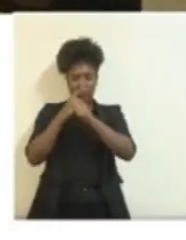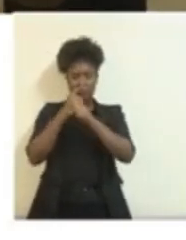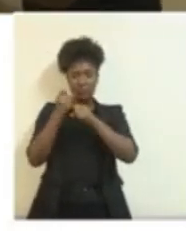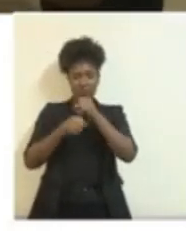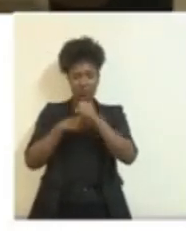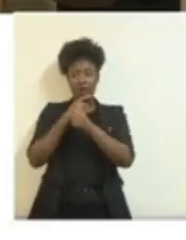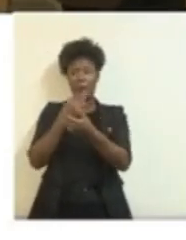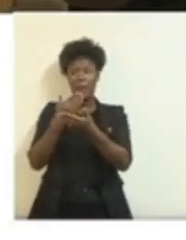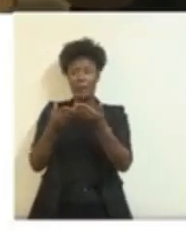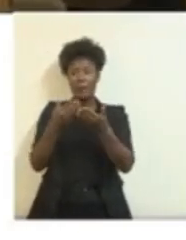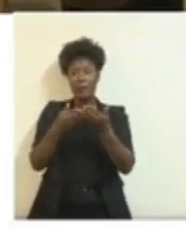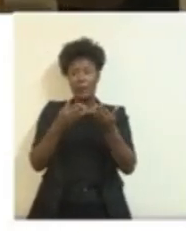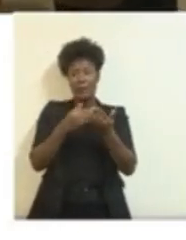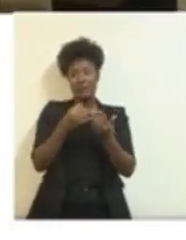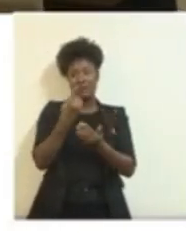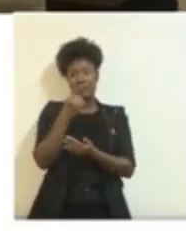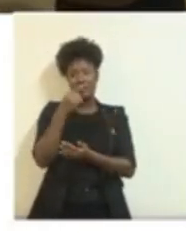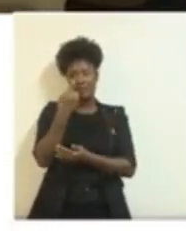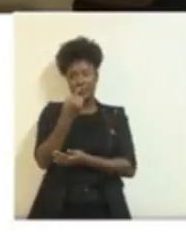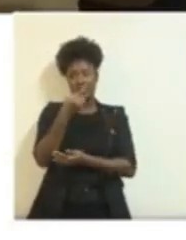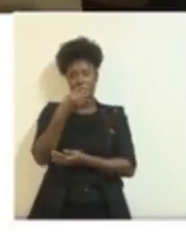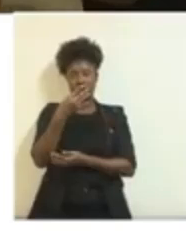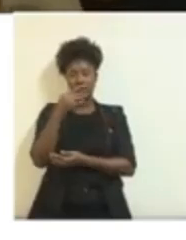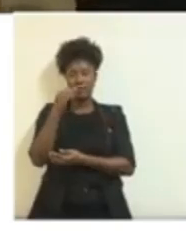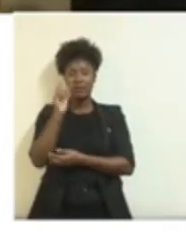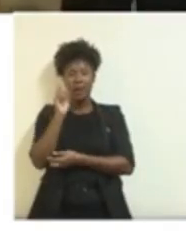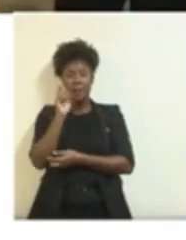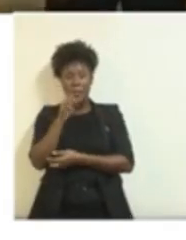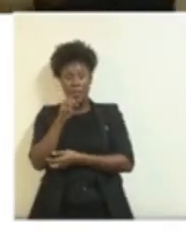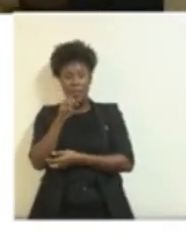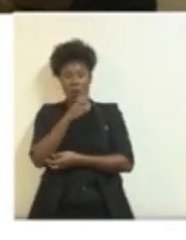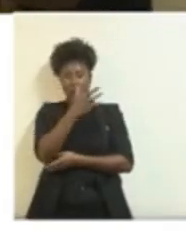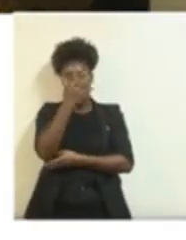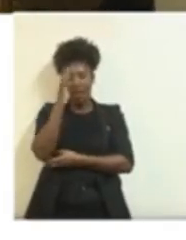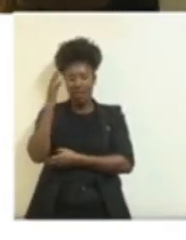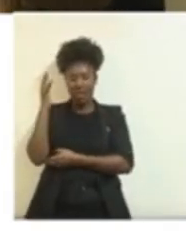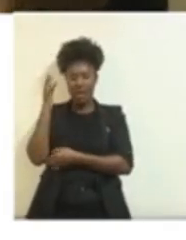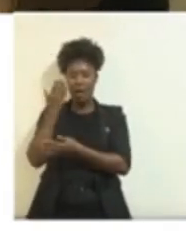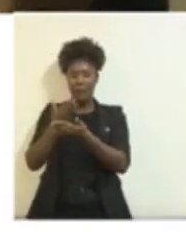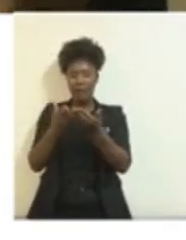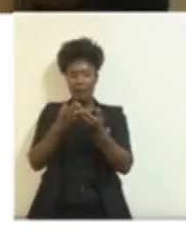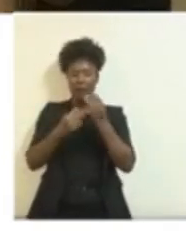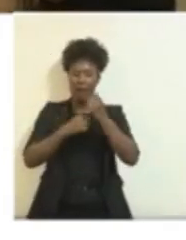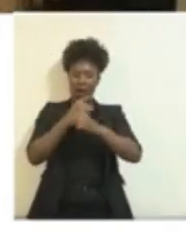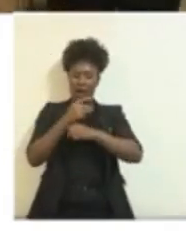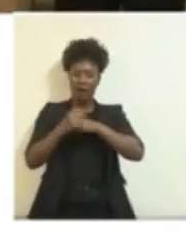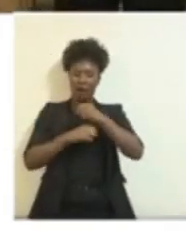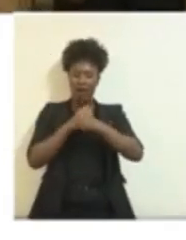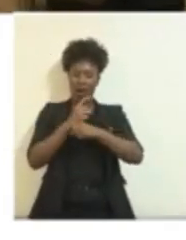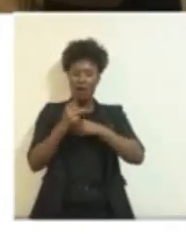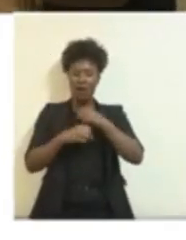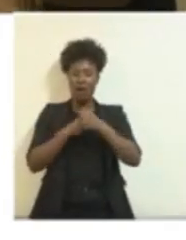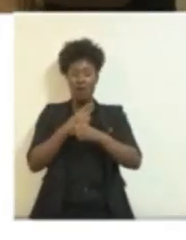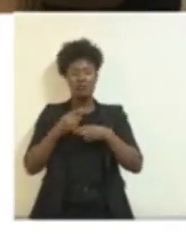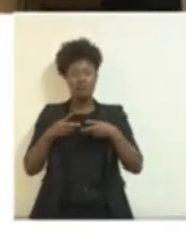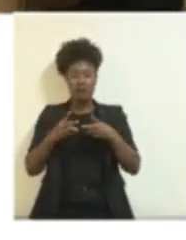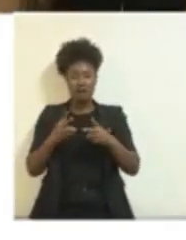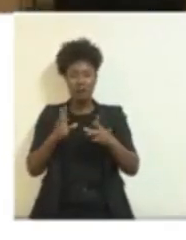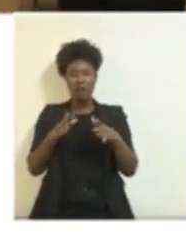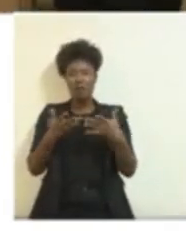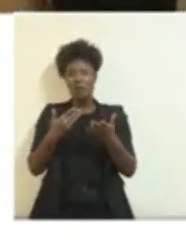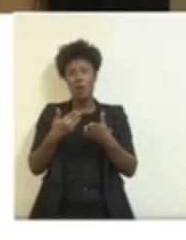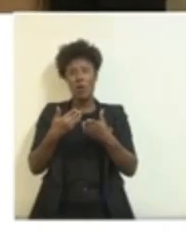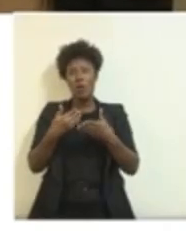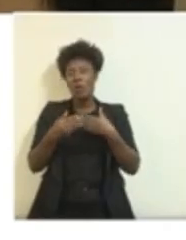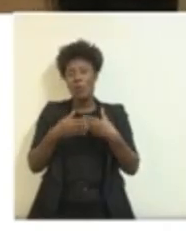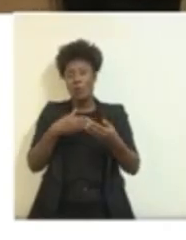perdidos, 147 mil hectares, de 2012 a 2020 foram perdidos, né? Por ano, 147 mil hectares. Então, qualquer